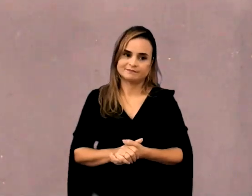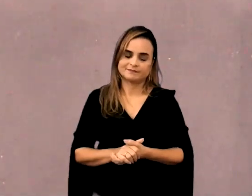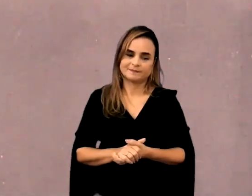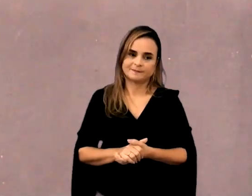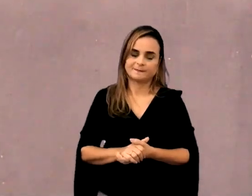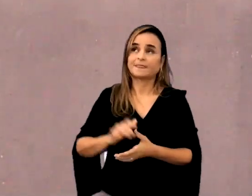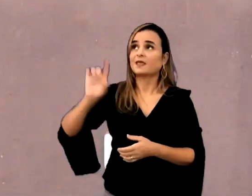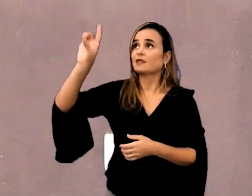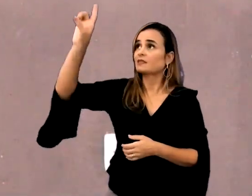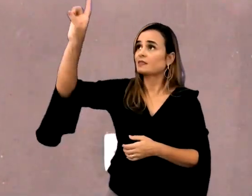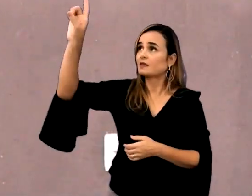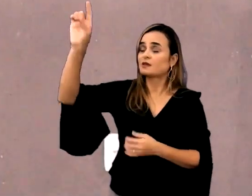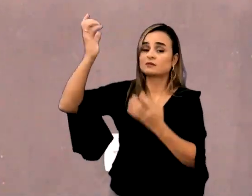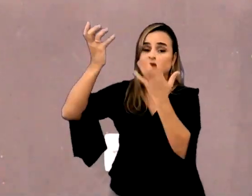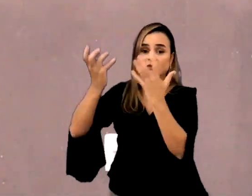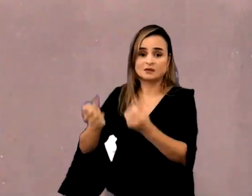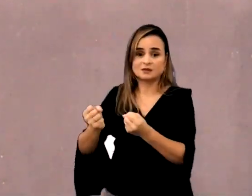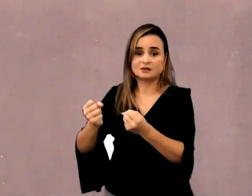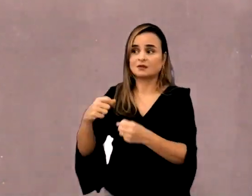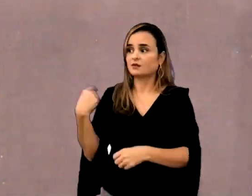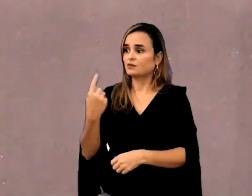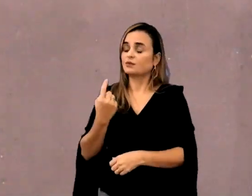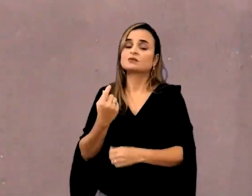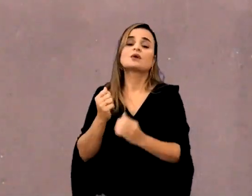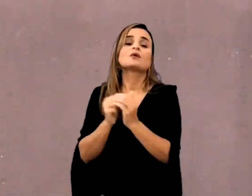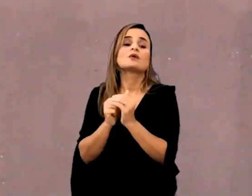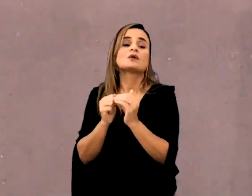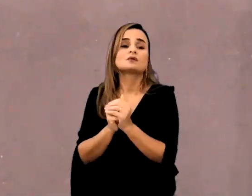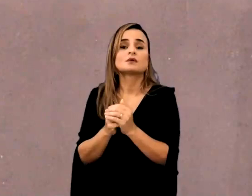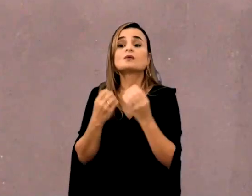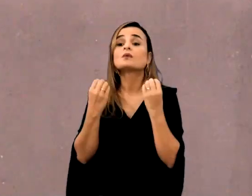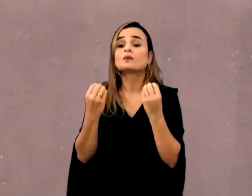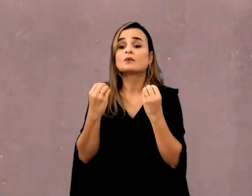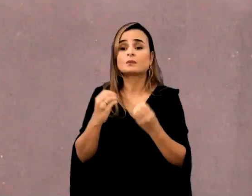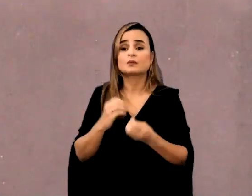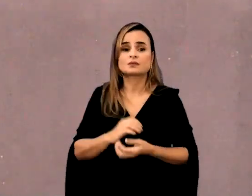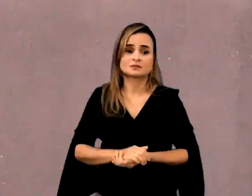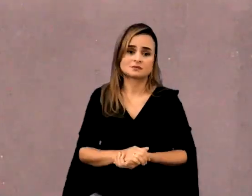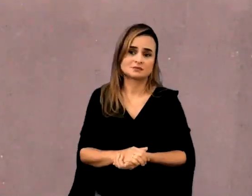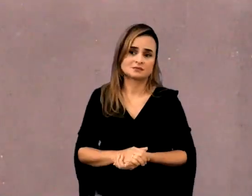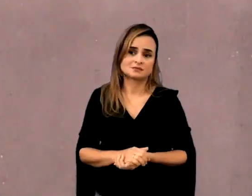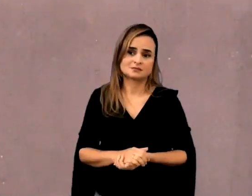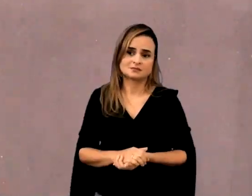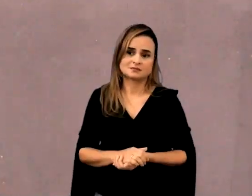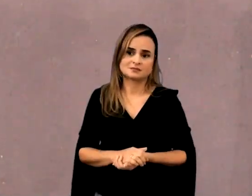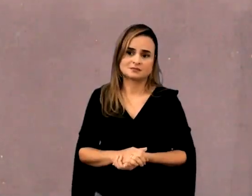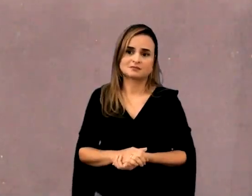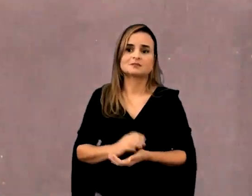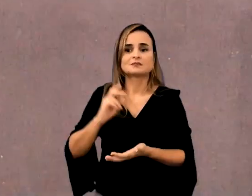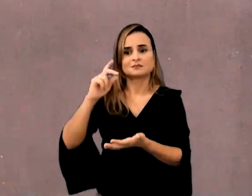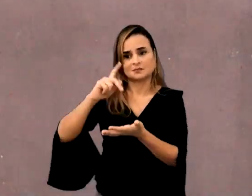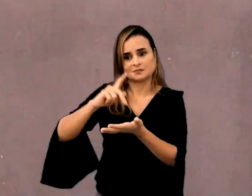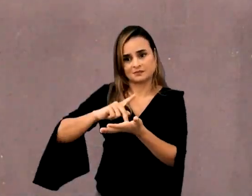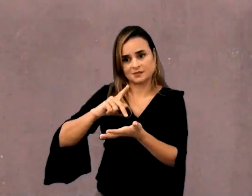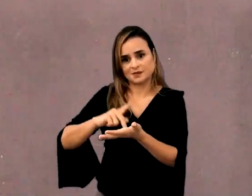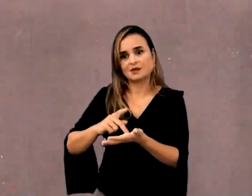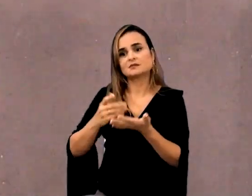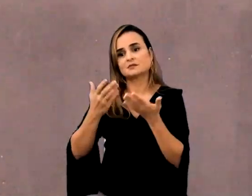e ouvir a nossa oração quando nós realmente fizermos isso.